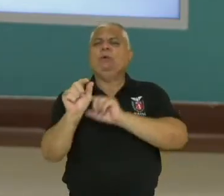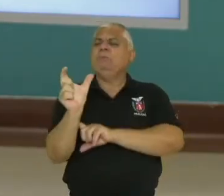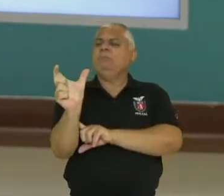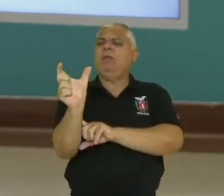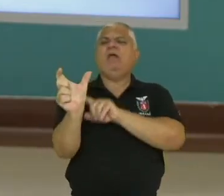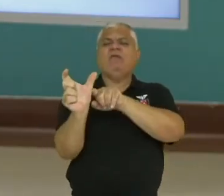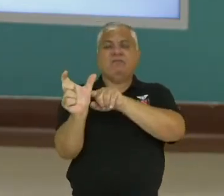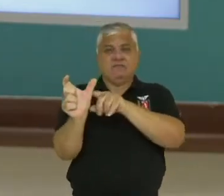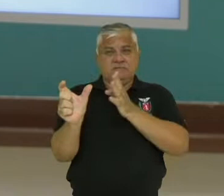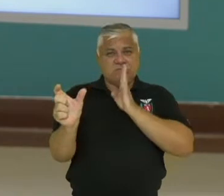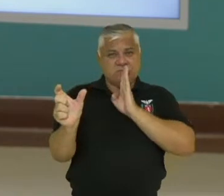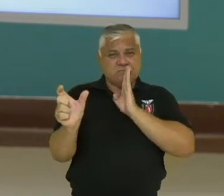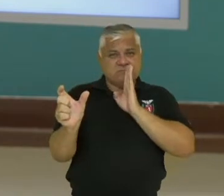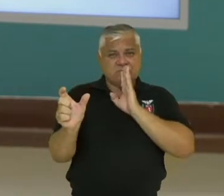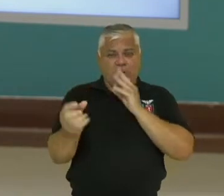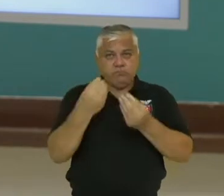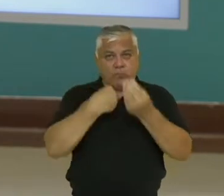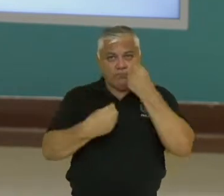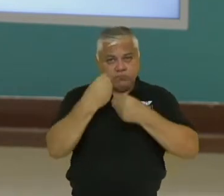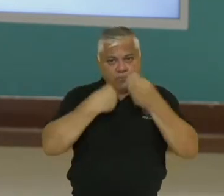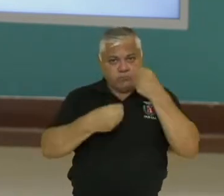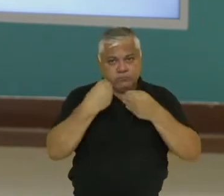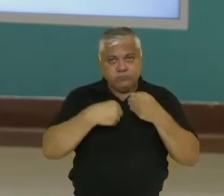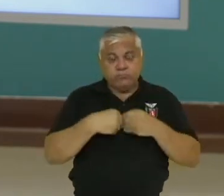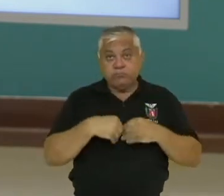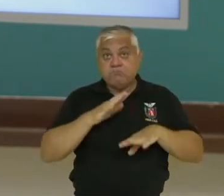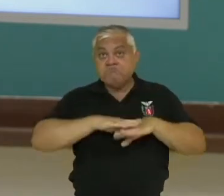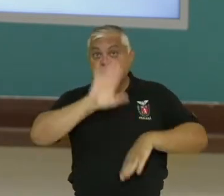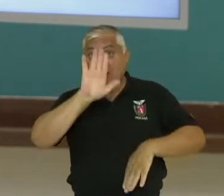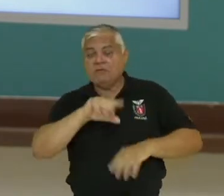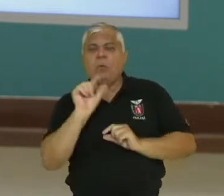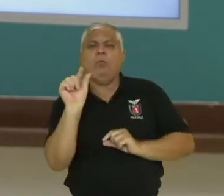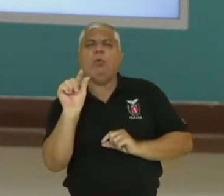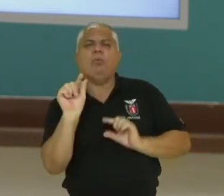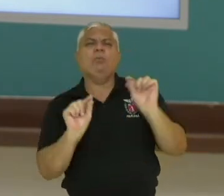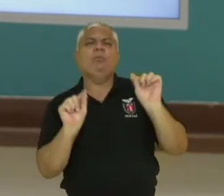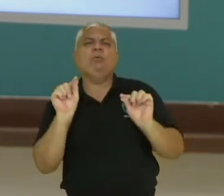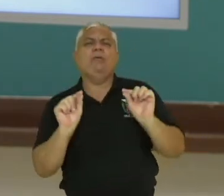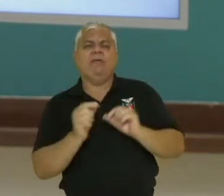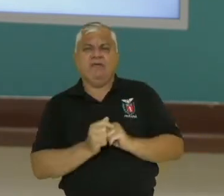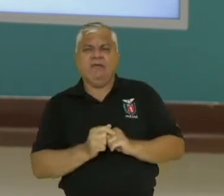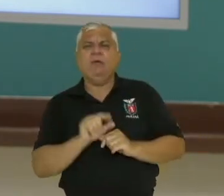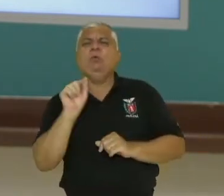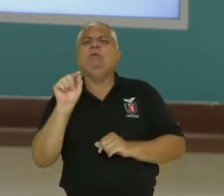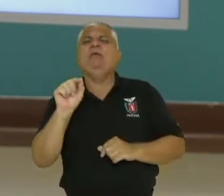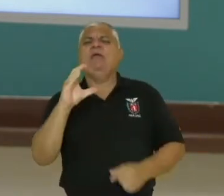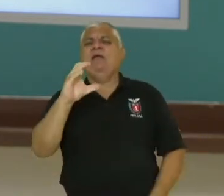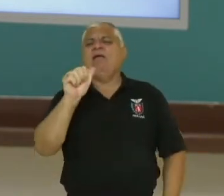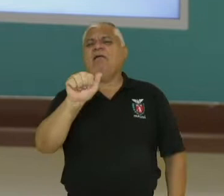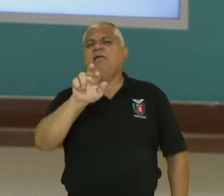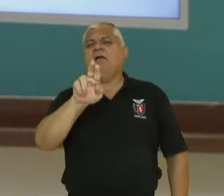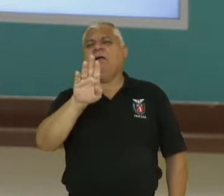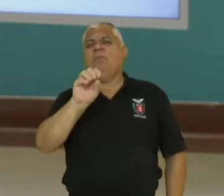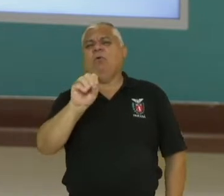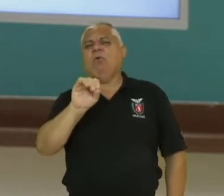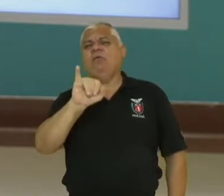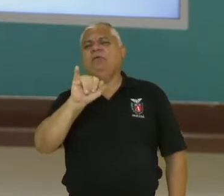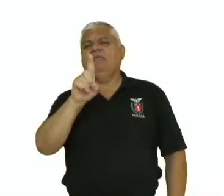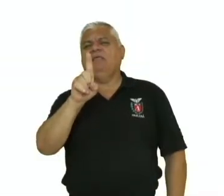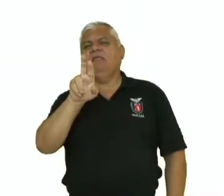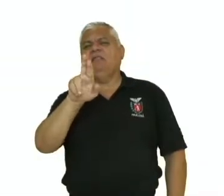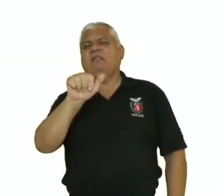Carboidratos. Será que você consome muito ou pouco? Você sabe o que é esse nutriente? Então, vamos ver o que ele